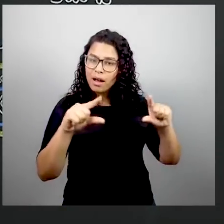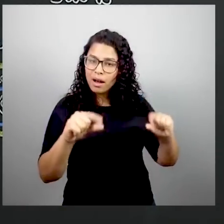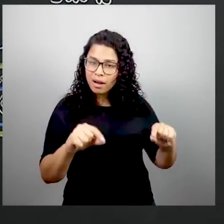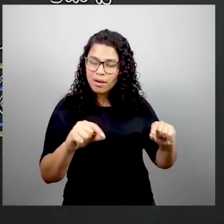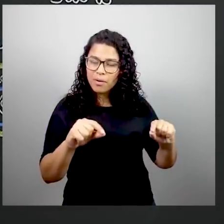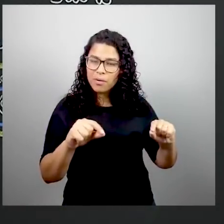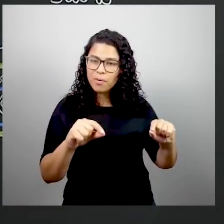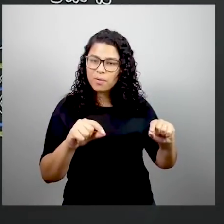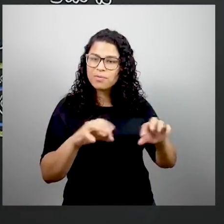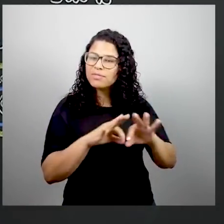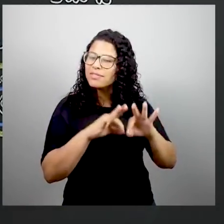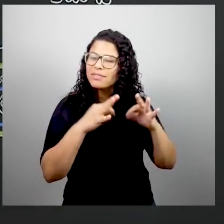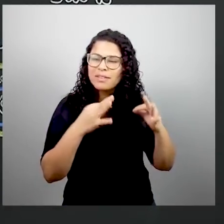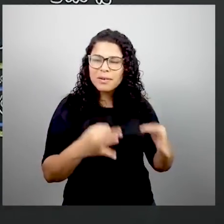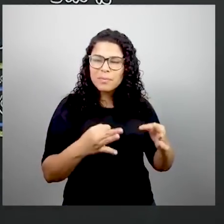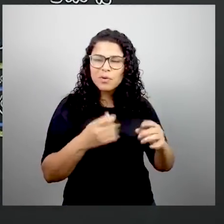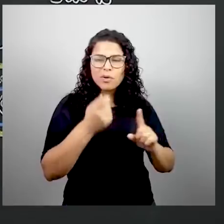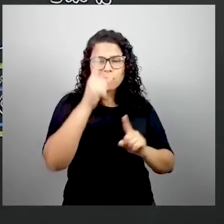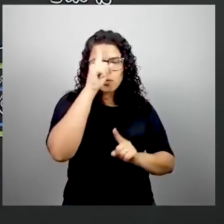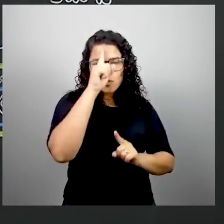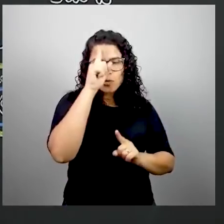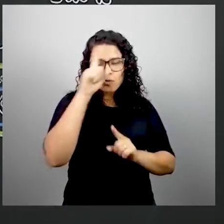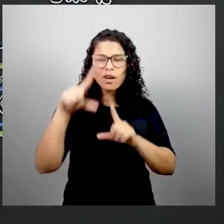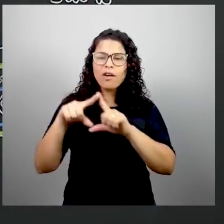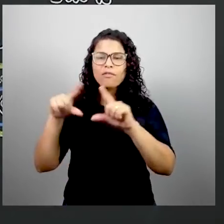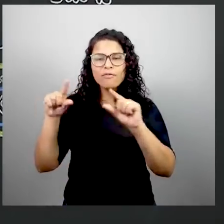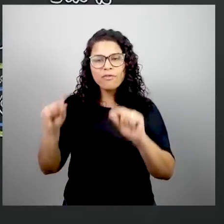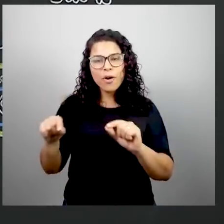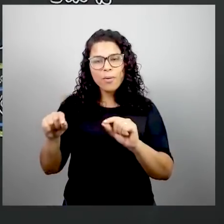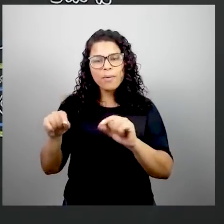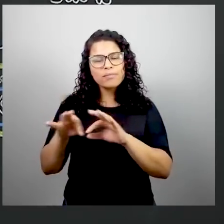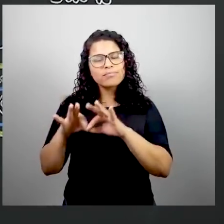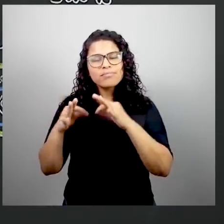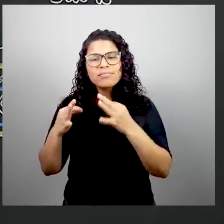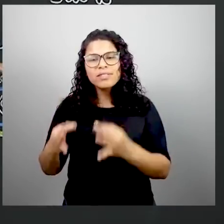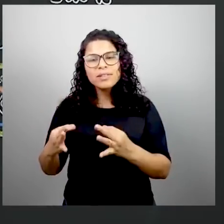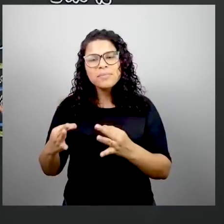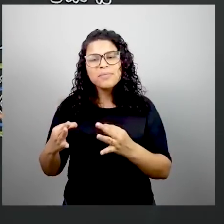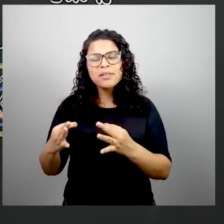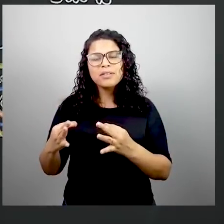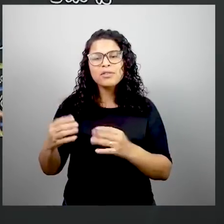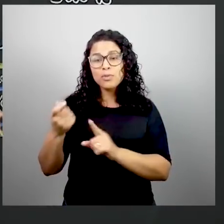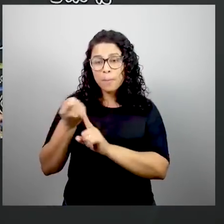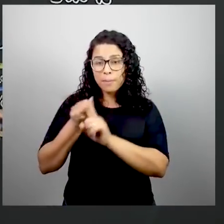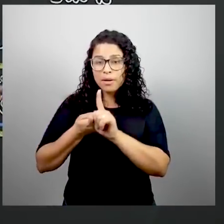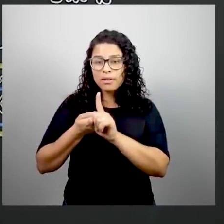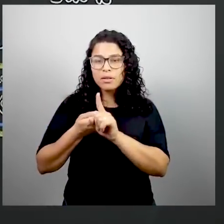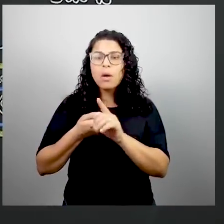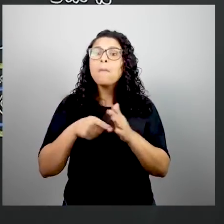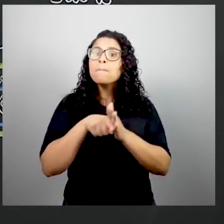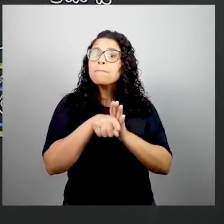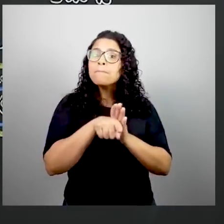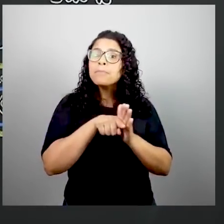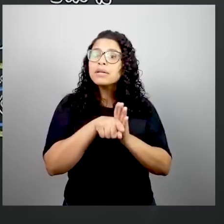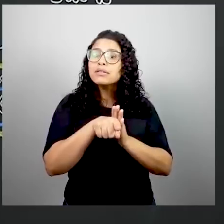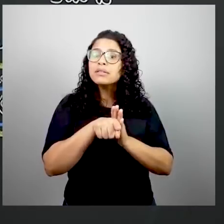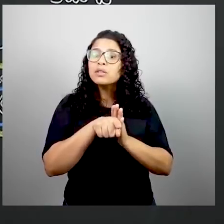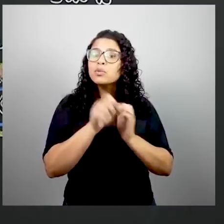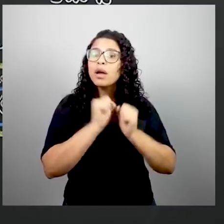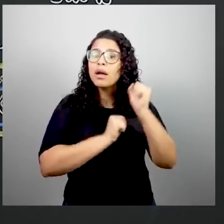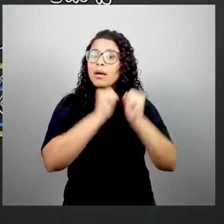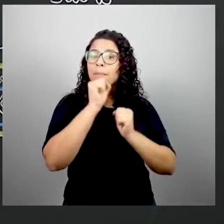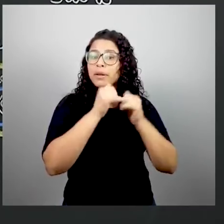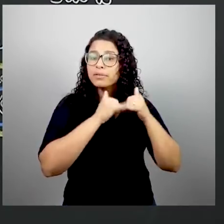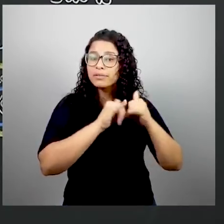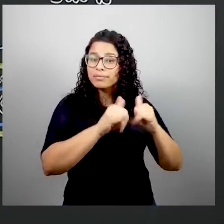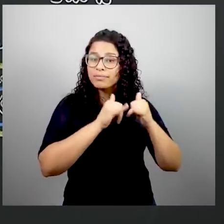para o consumo do dia, fórmula fácil para o consumo do mês, pesquiso a minha tarifa local da minha concessionária da minha